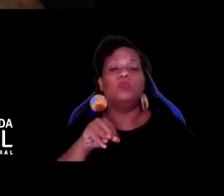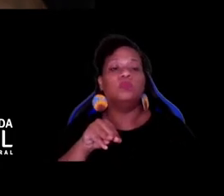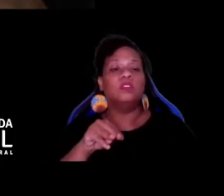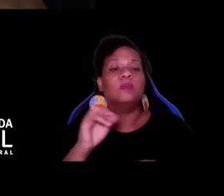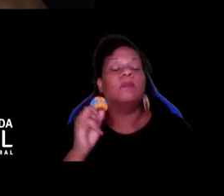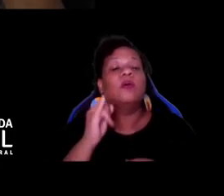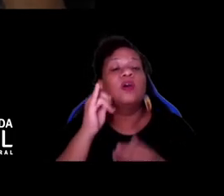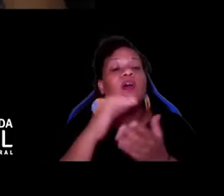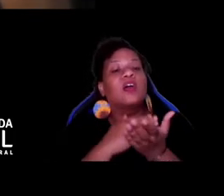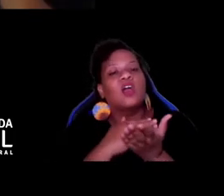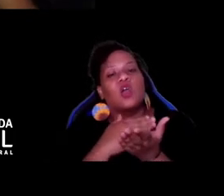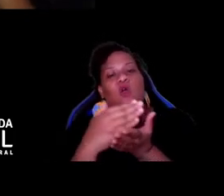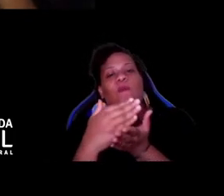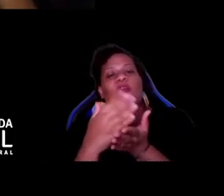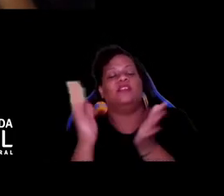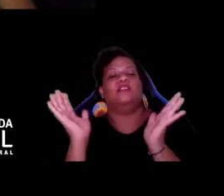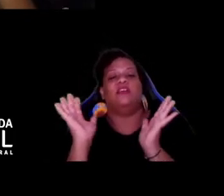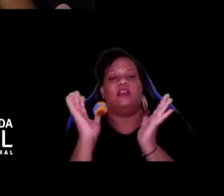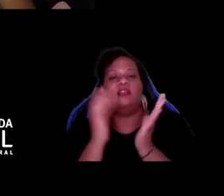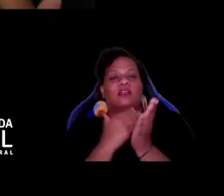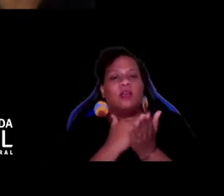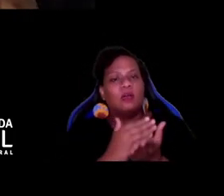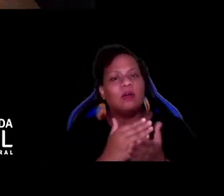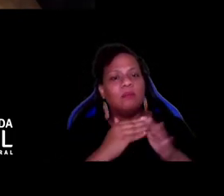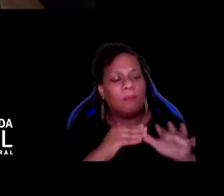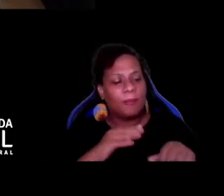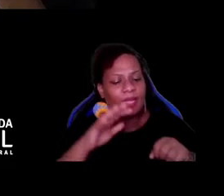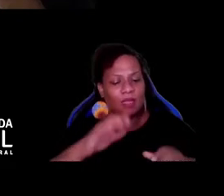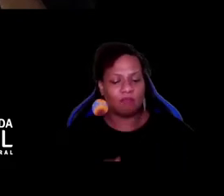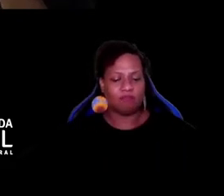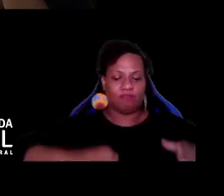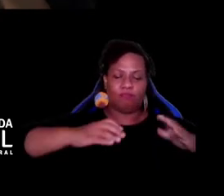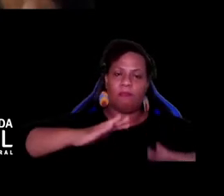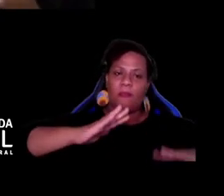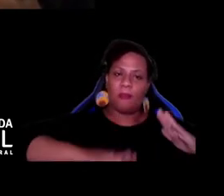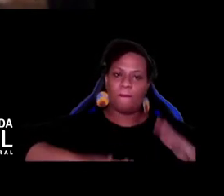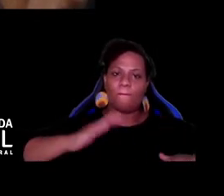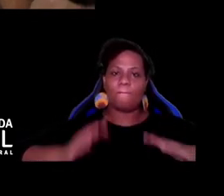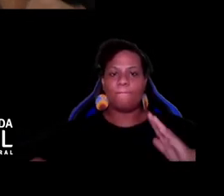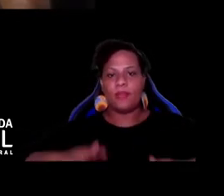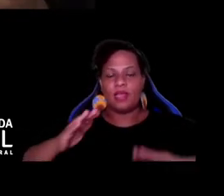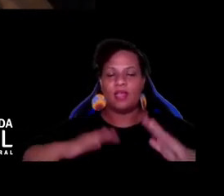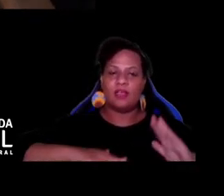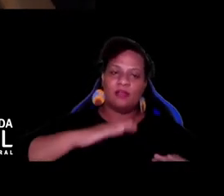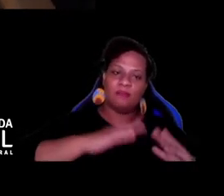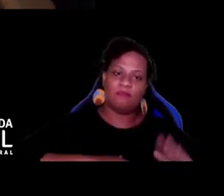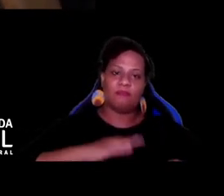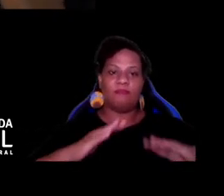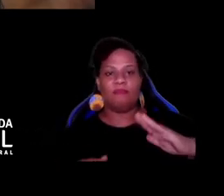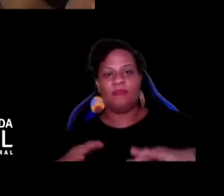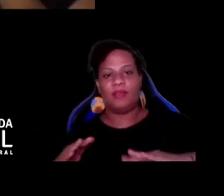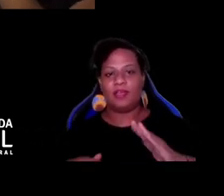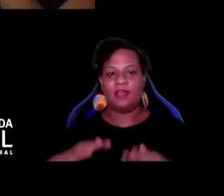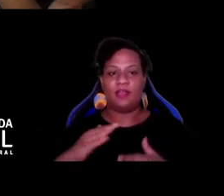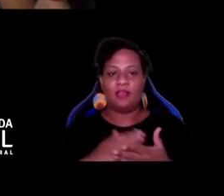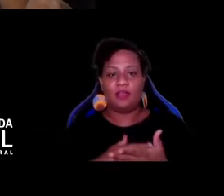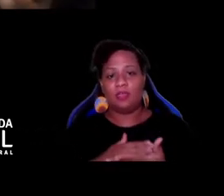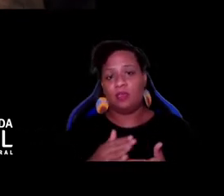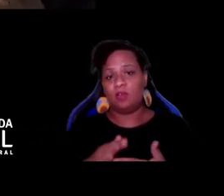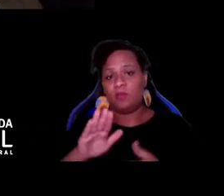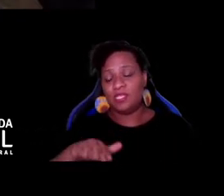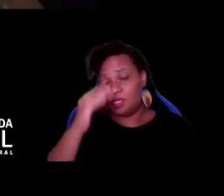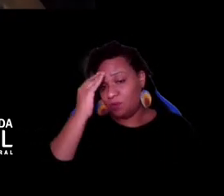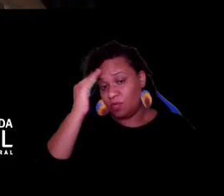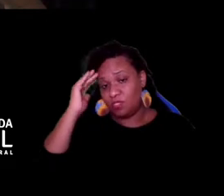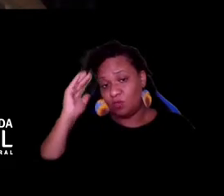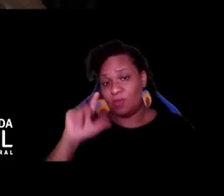tocar. Né, é pegar o instrumento para tocar. Né. Mesmo eu comecei num canobré de lata.